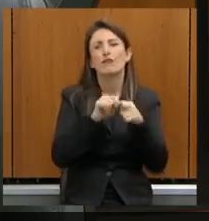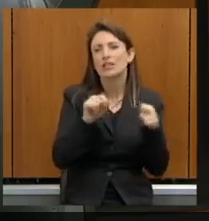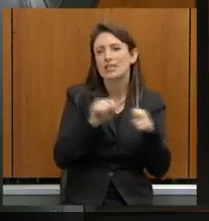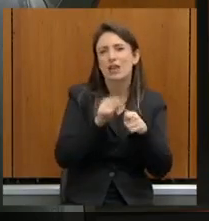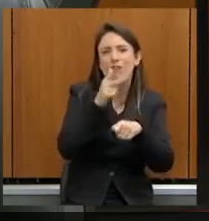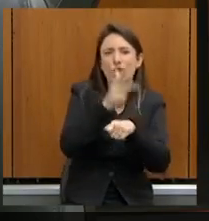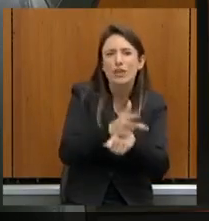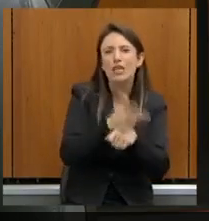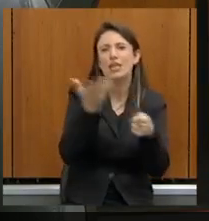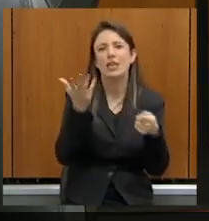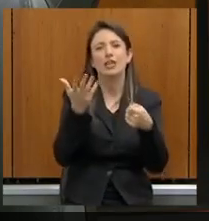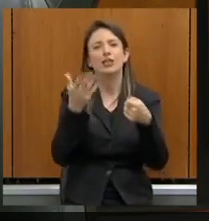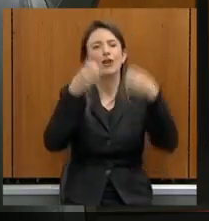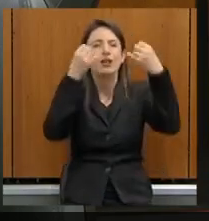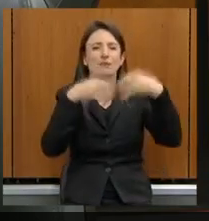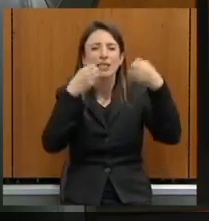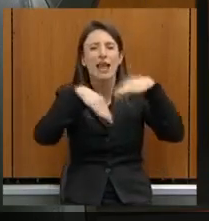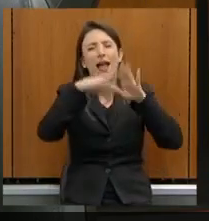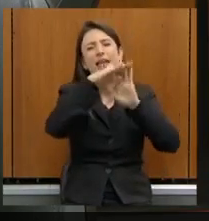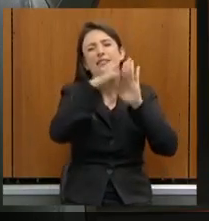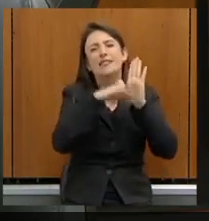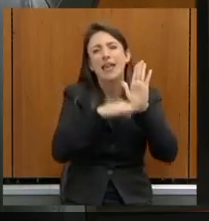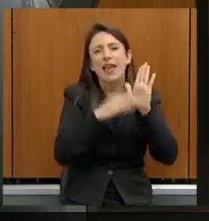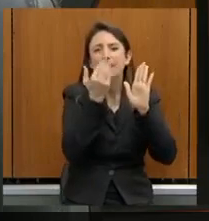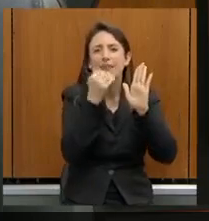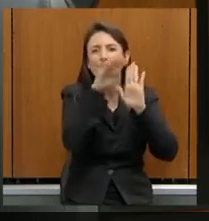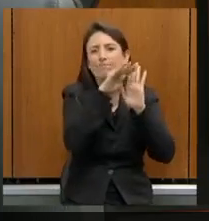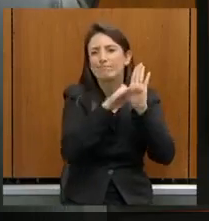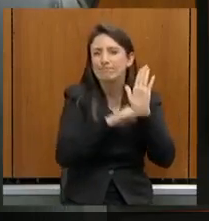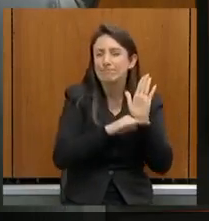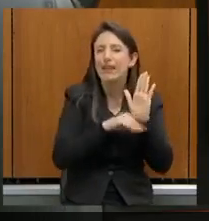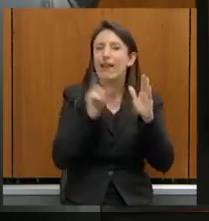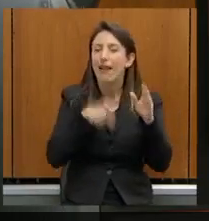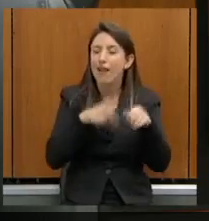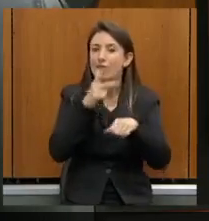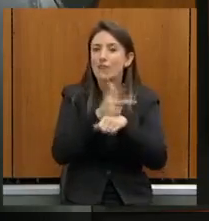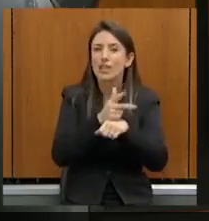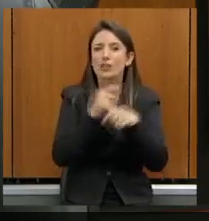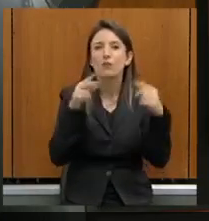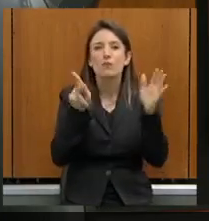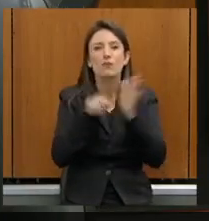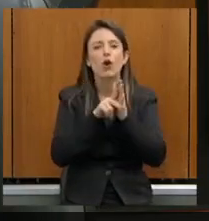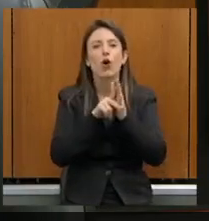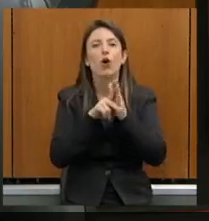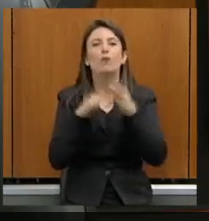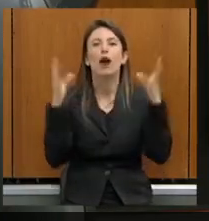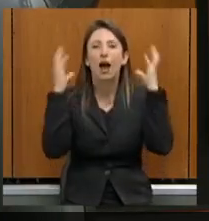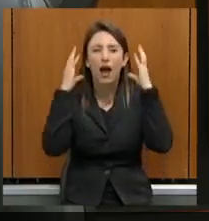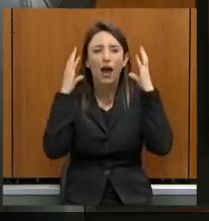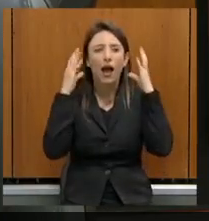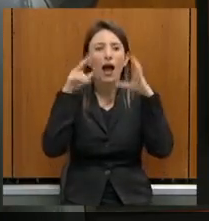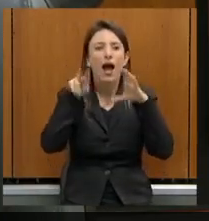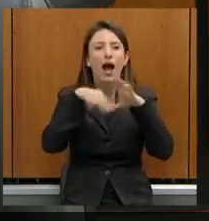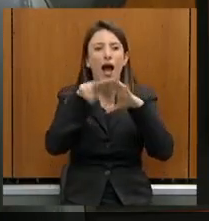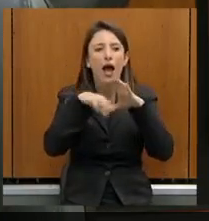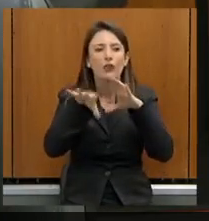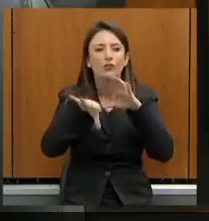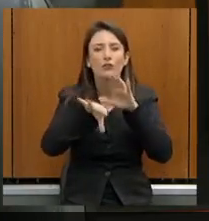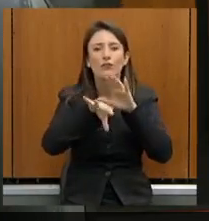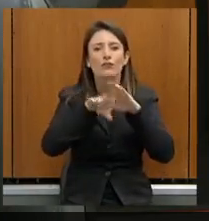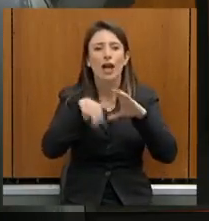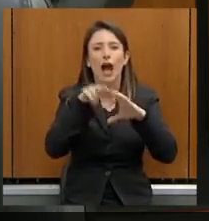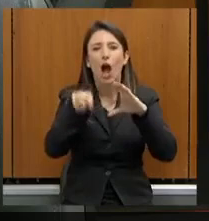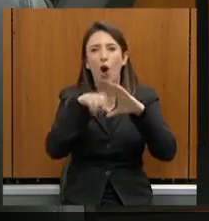receitas, ou seja, é um vídeo para o audiovisual, para festivais